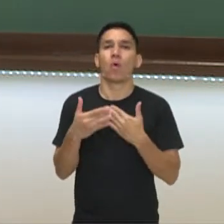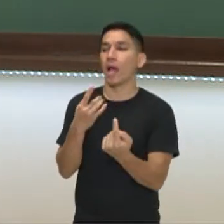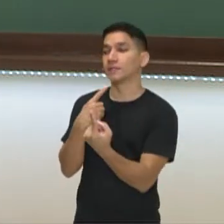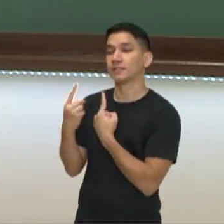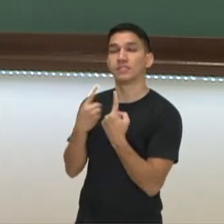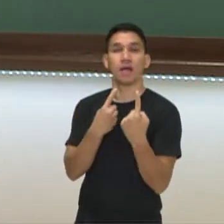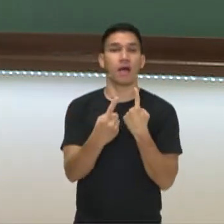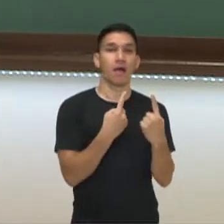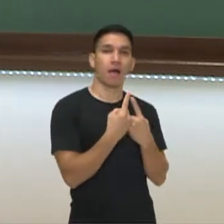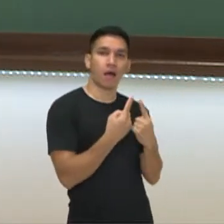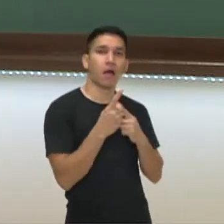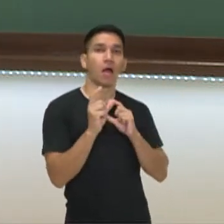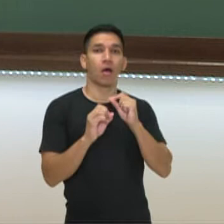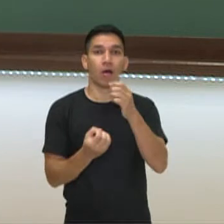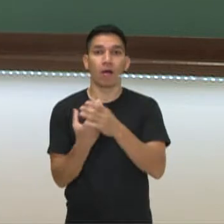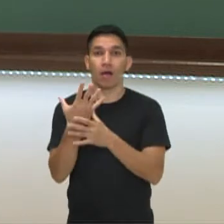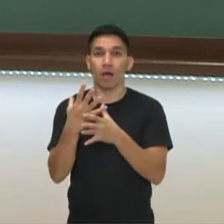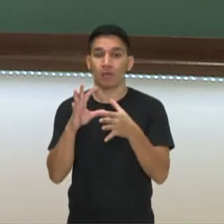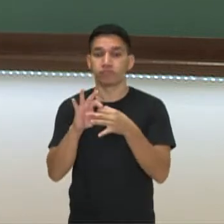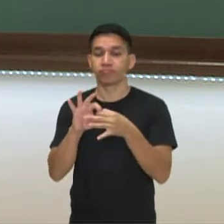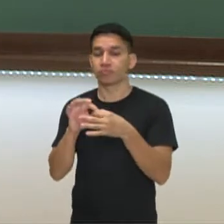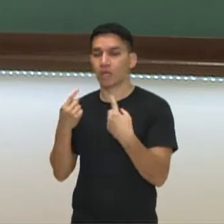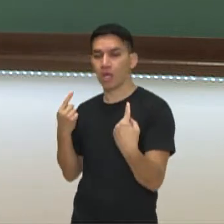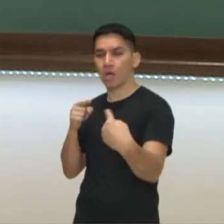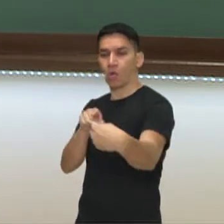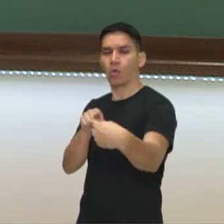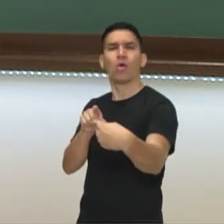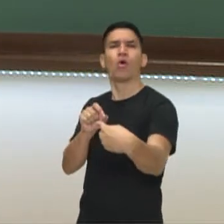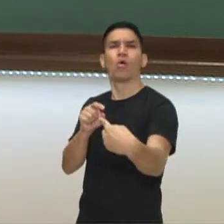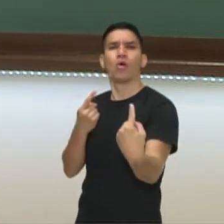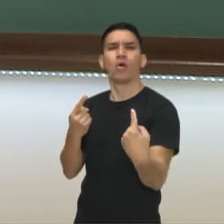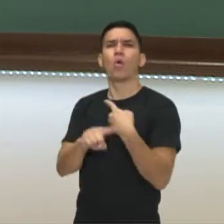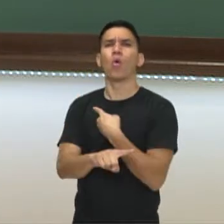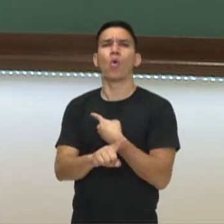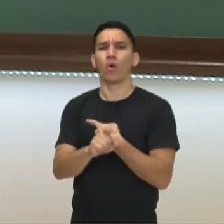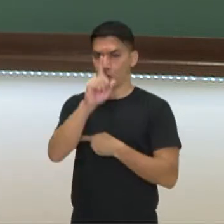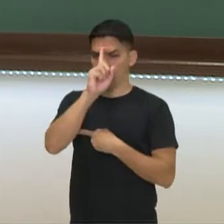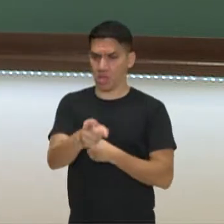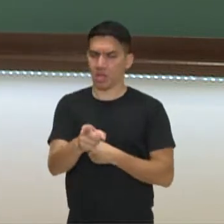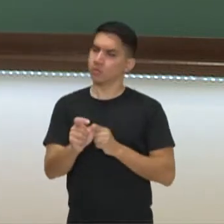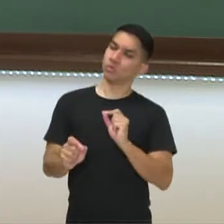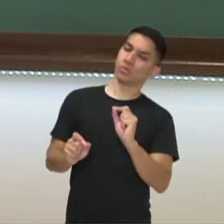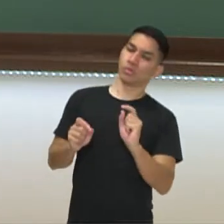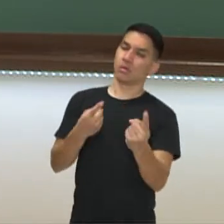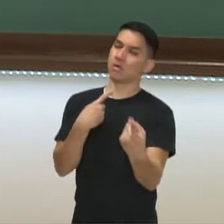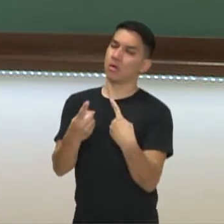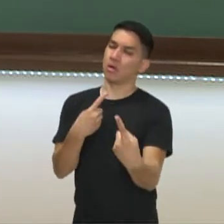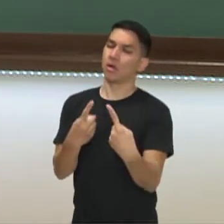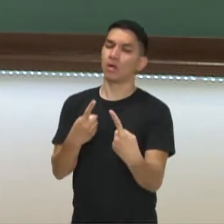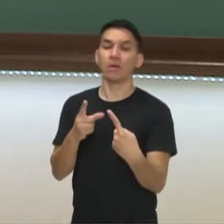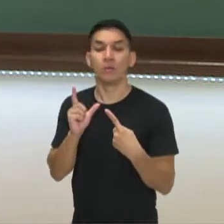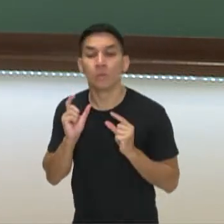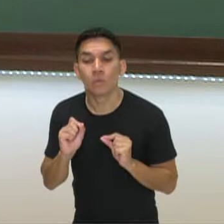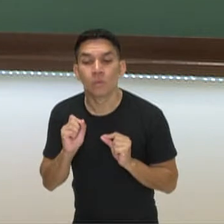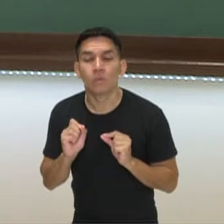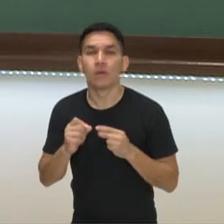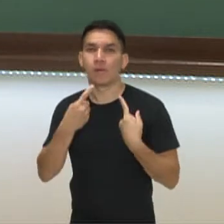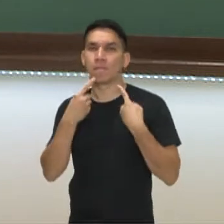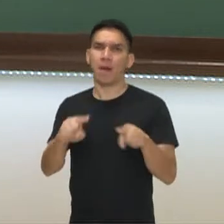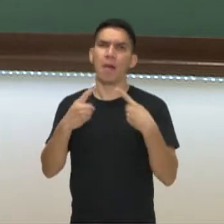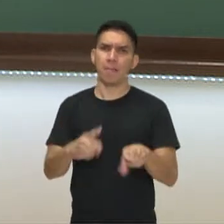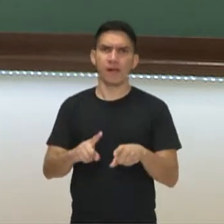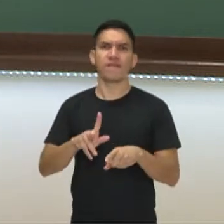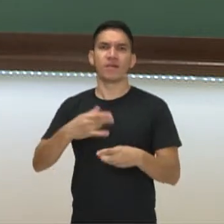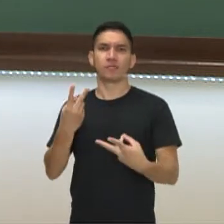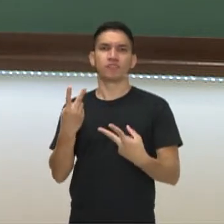né, as questões, né, contrárias ao autoritarismo tendem a ser, né, questionadas até mesmo à